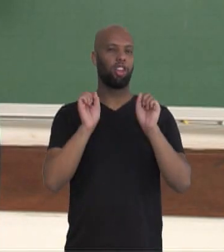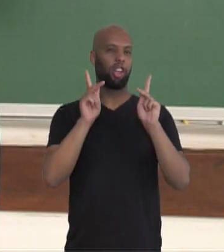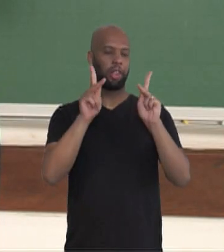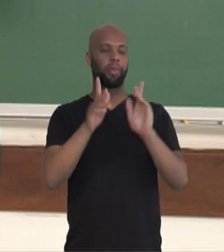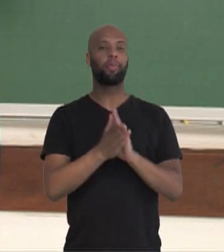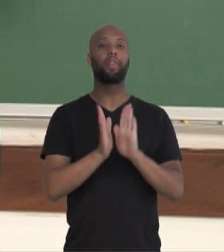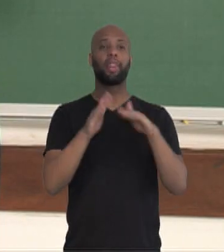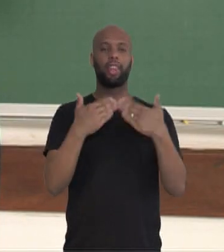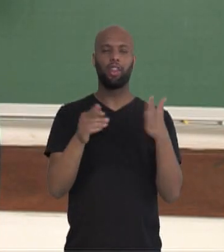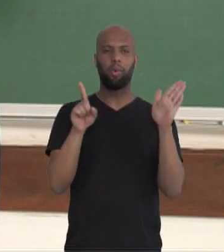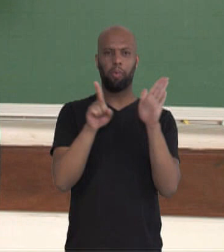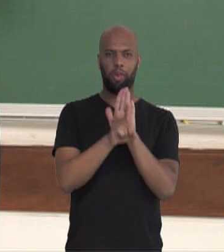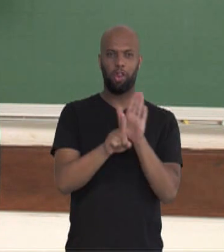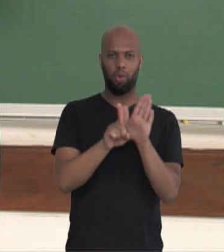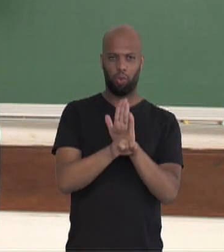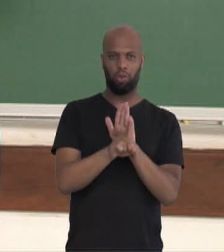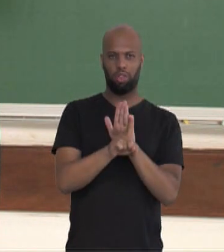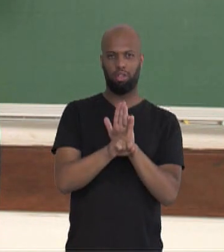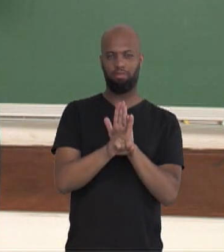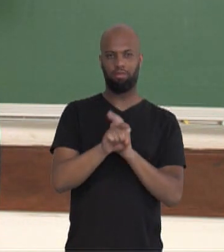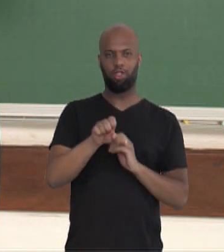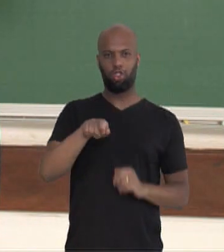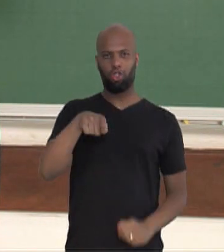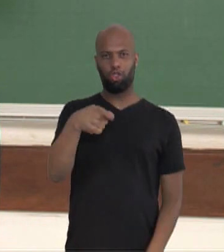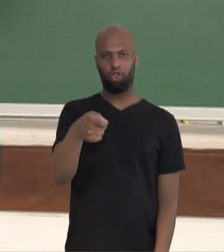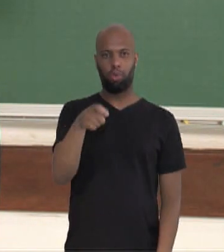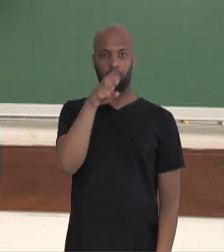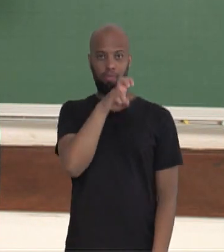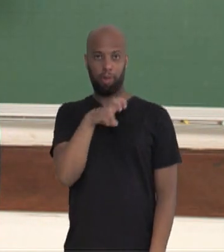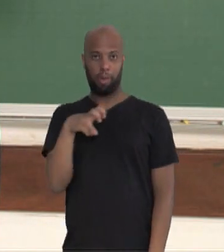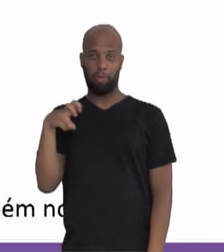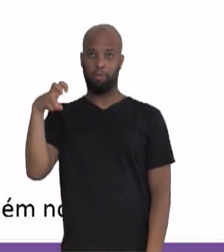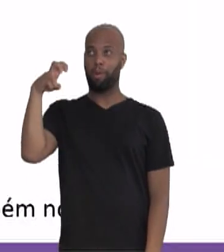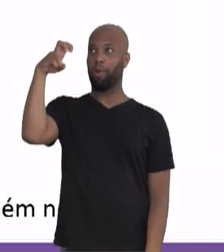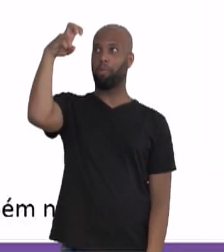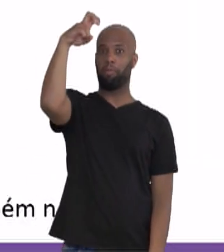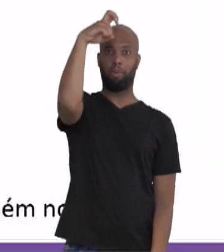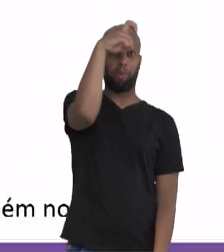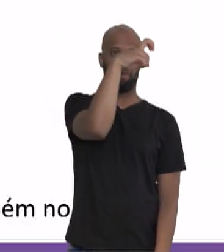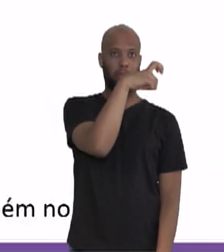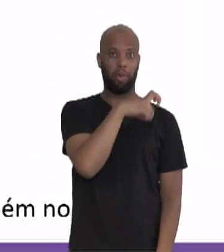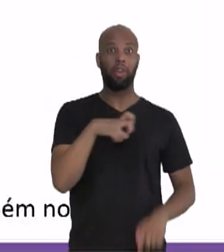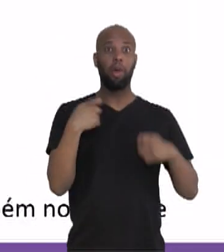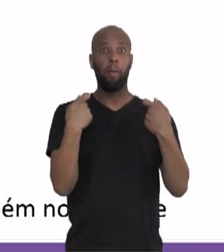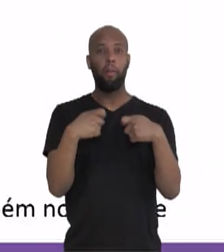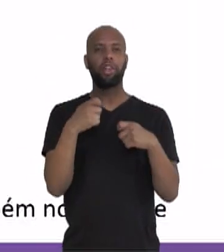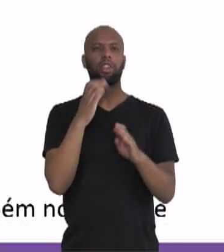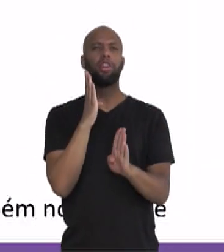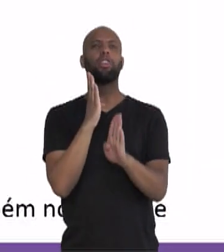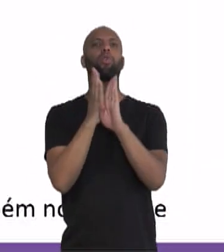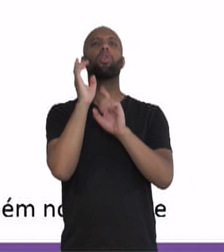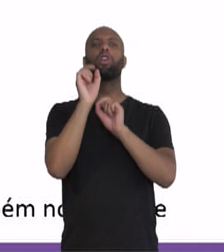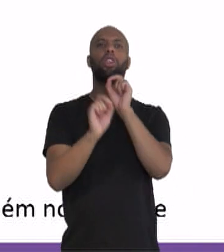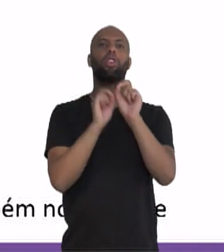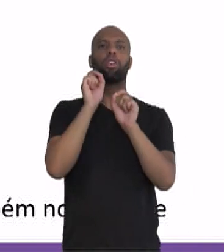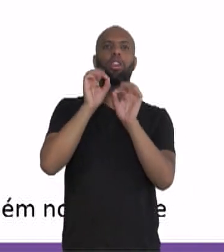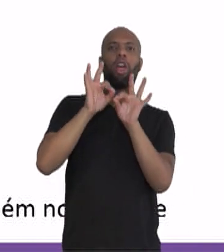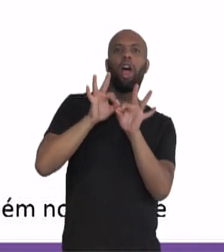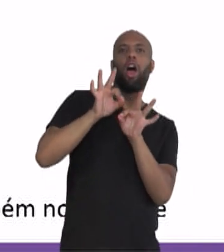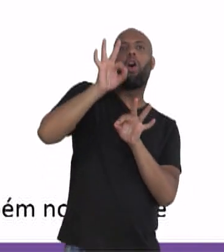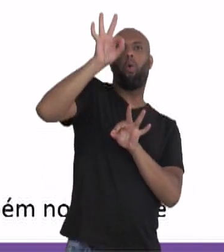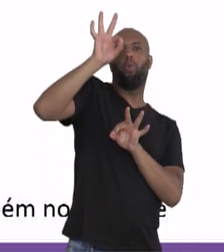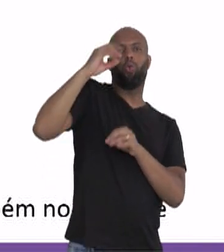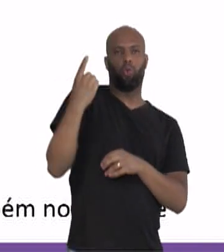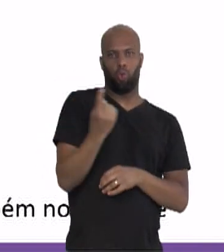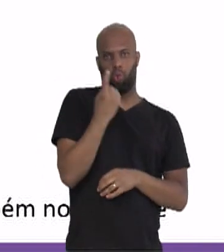Gente, naquela questão da roda gigante, a gente vai precisar definir quem? Qual a altura mínima que esse passageiro atinge no passeio? E na letra